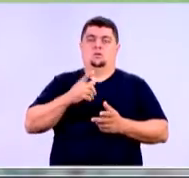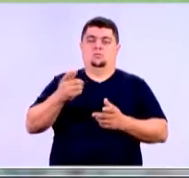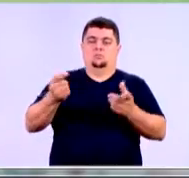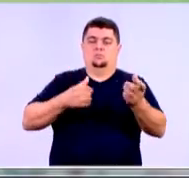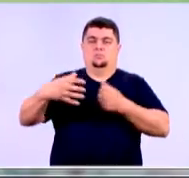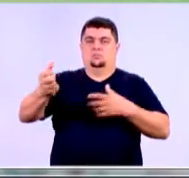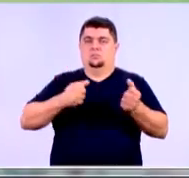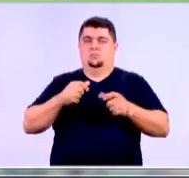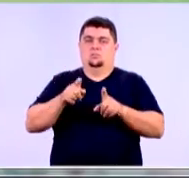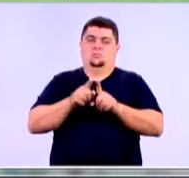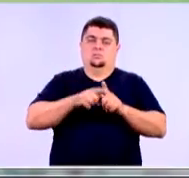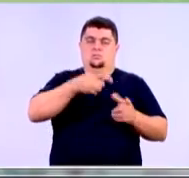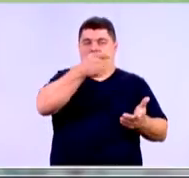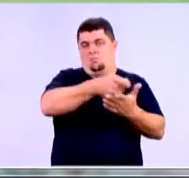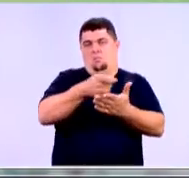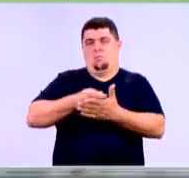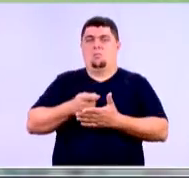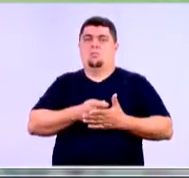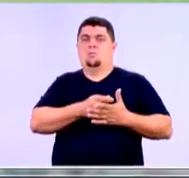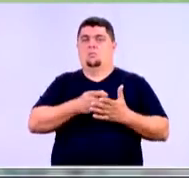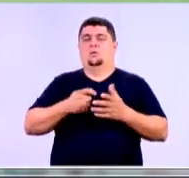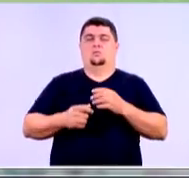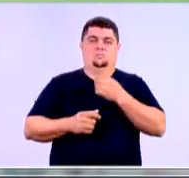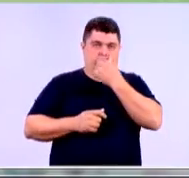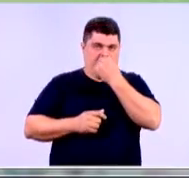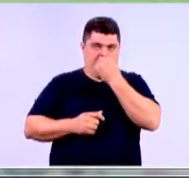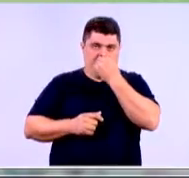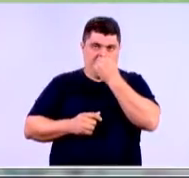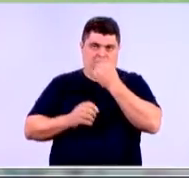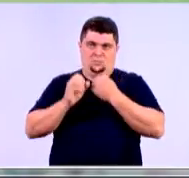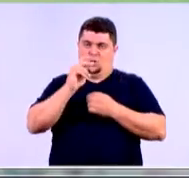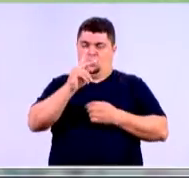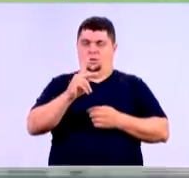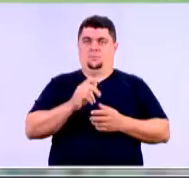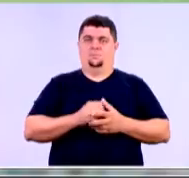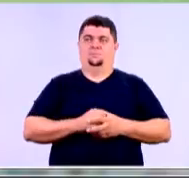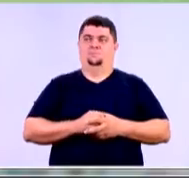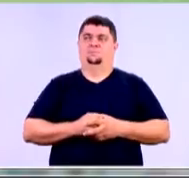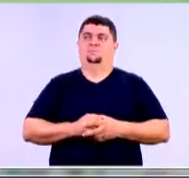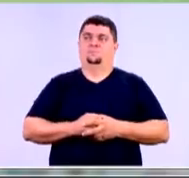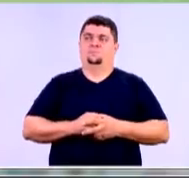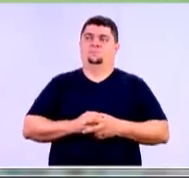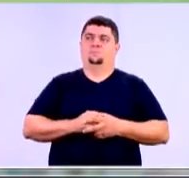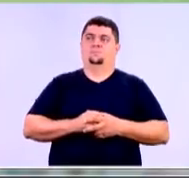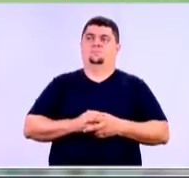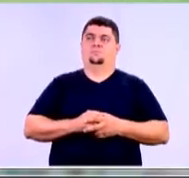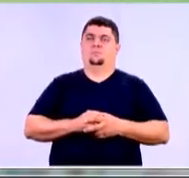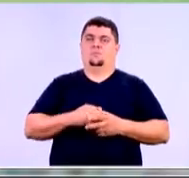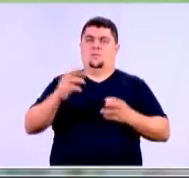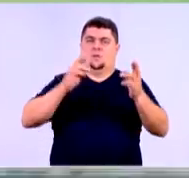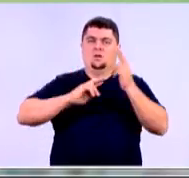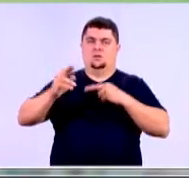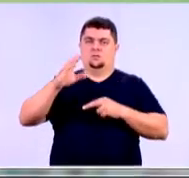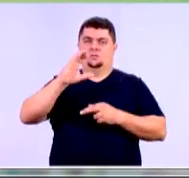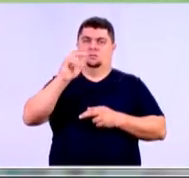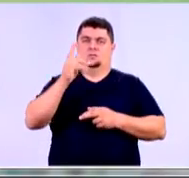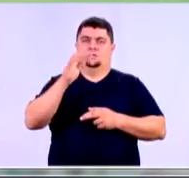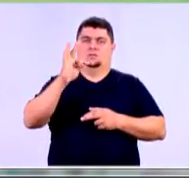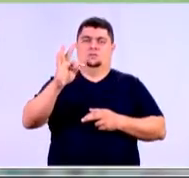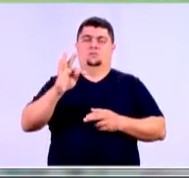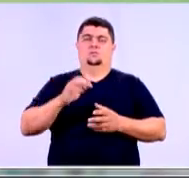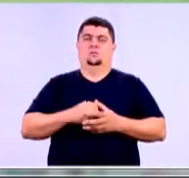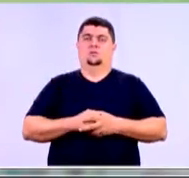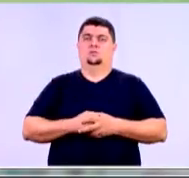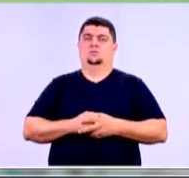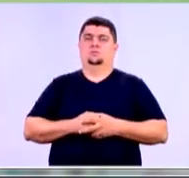seja de curto ou longo prazo, frente às suas dívidas. Ok, professor. Então, alguma resposta no chat a respeito dessa